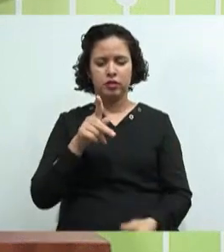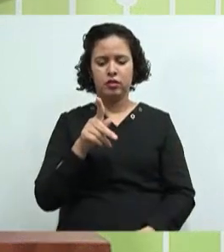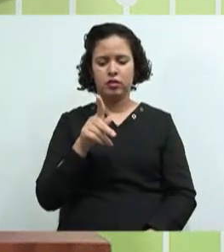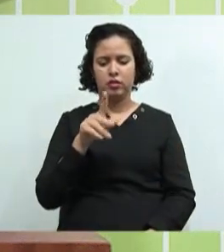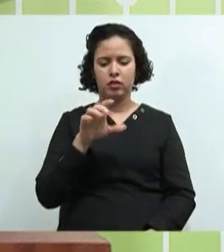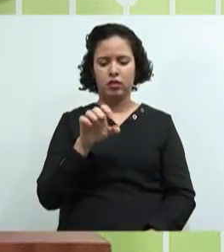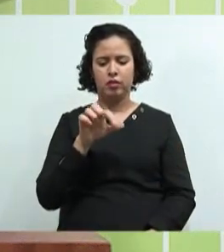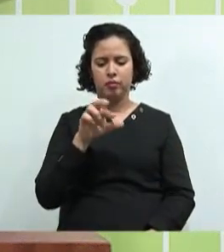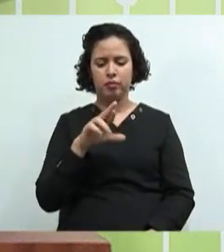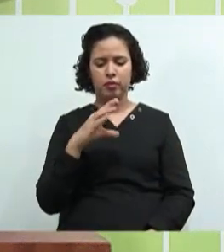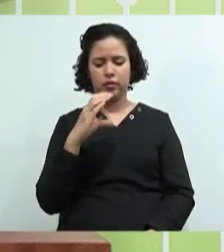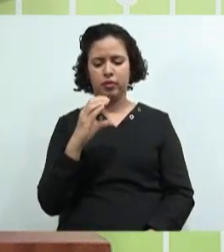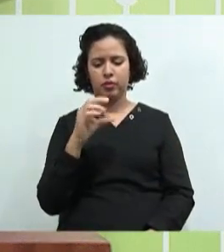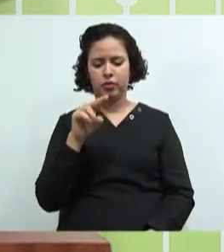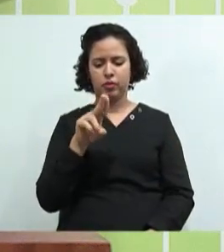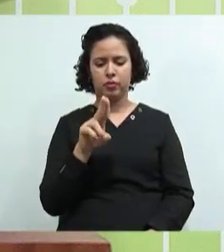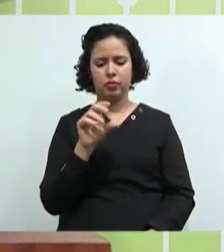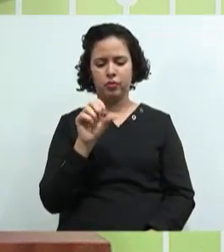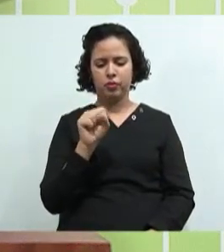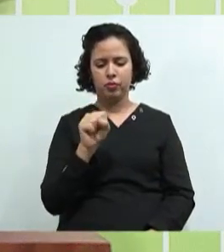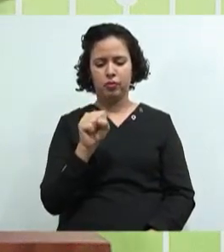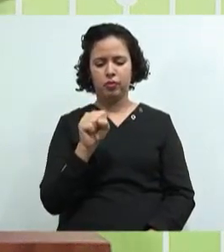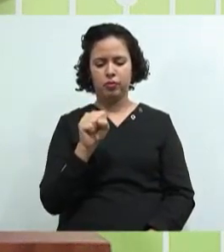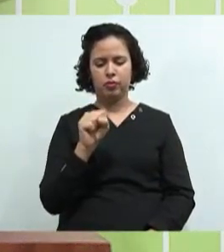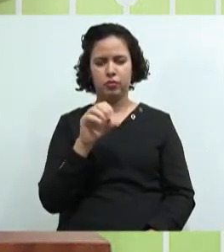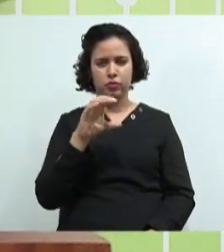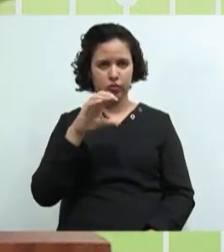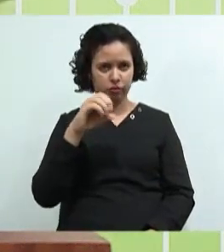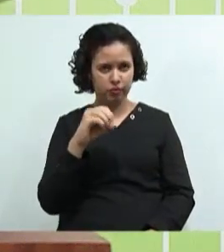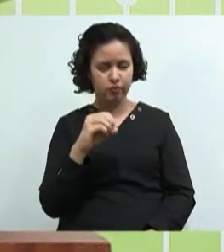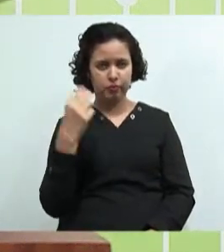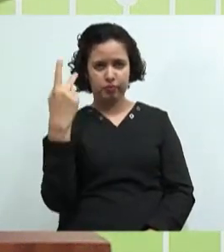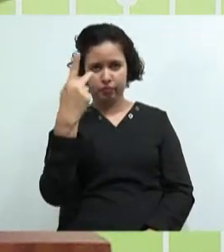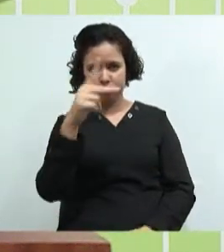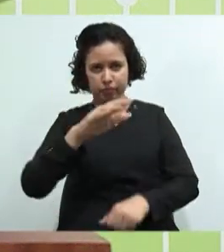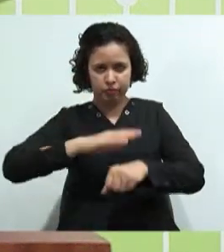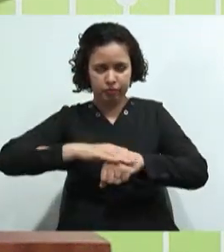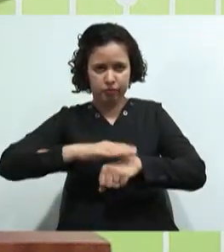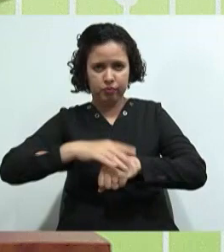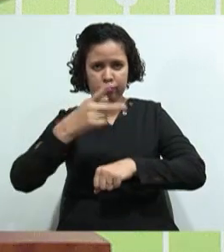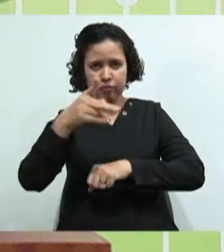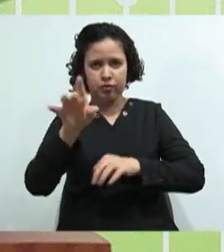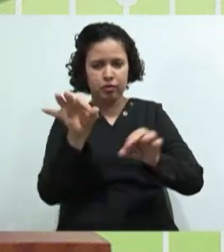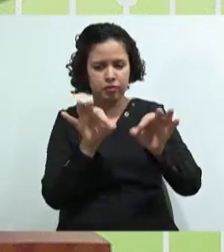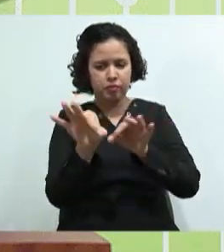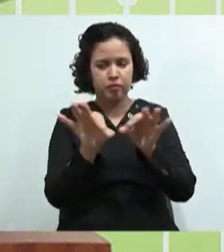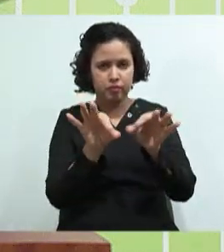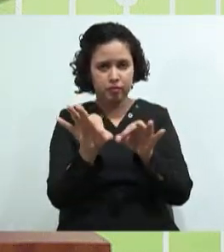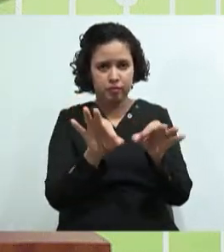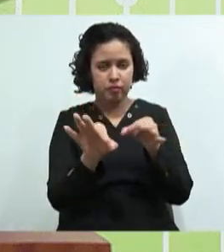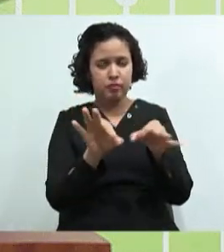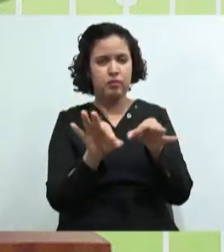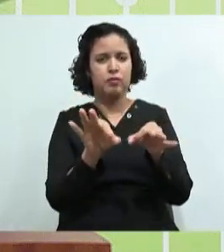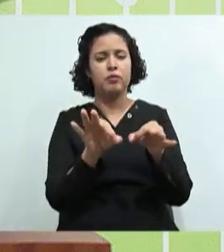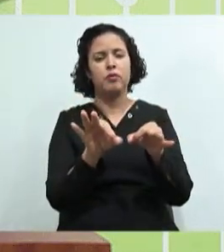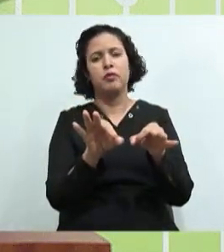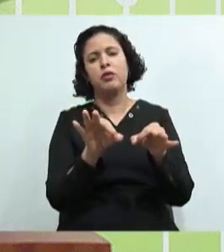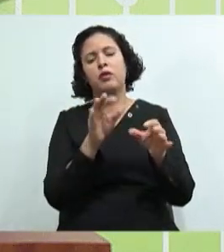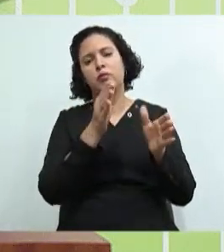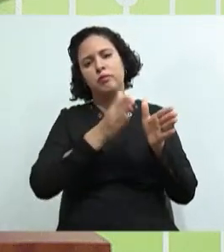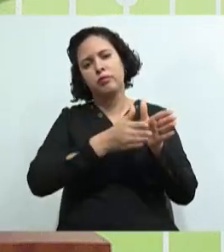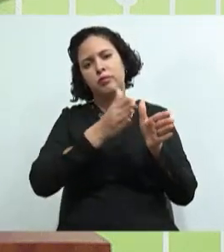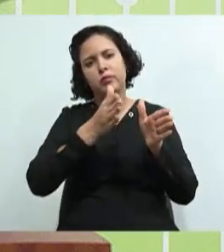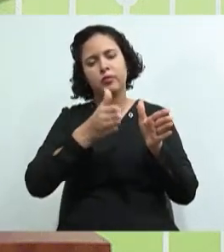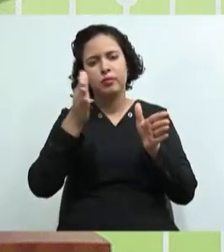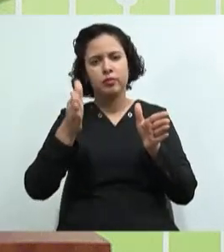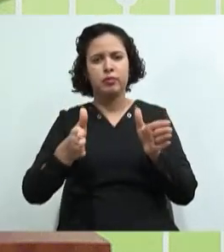montar o seu planejamento estratégico da sua cooperativa. E lá, é claro, tem vários ramos, né? O ramo mineral,